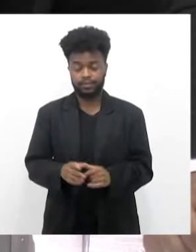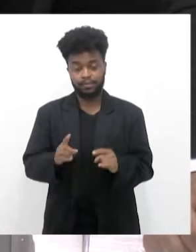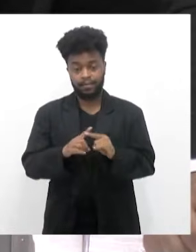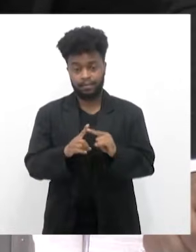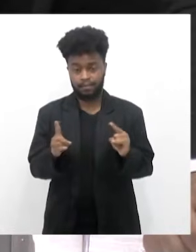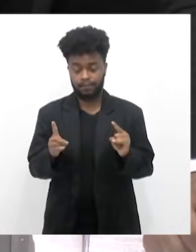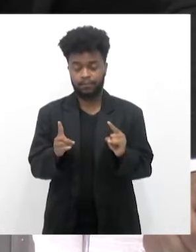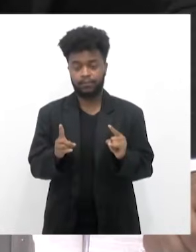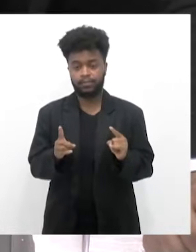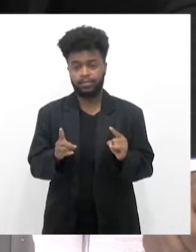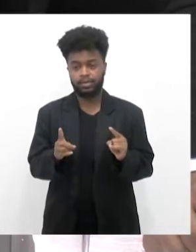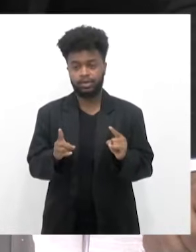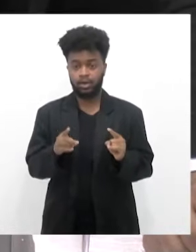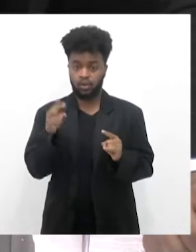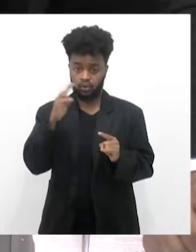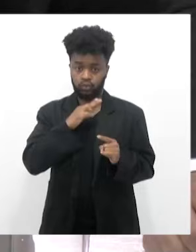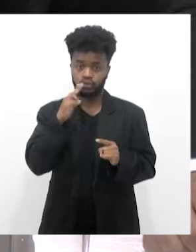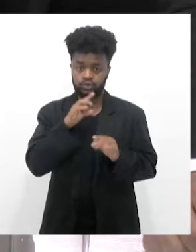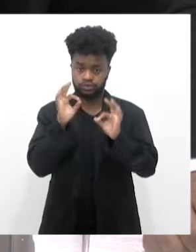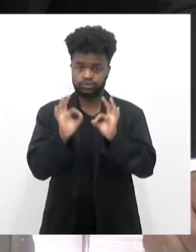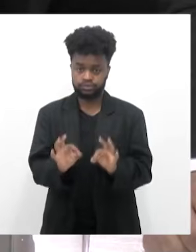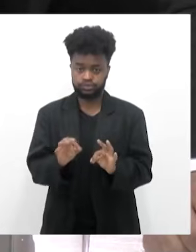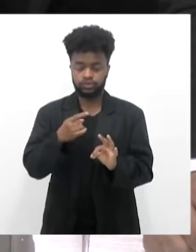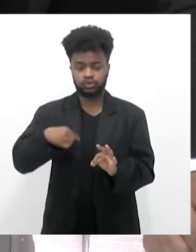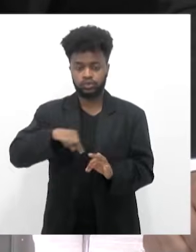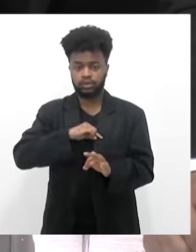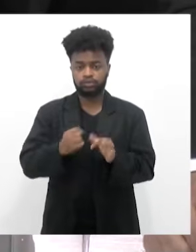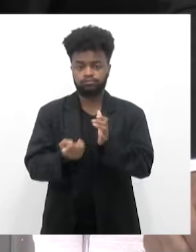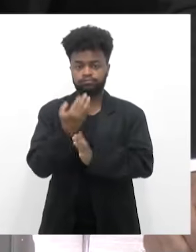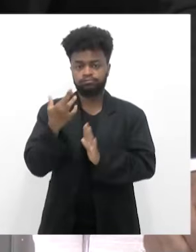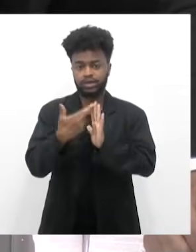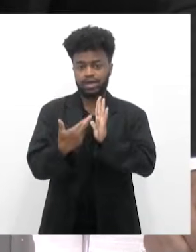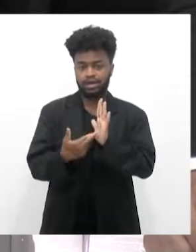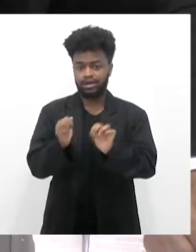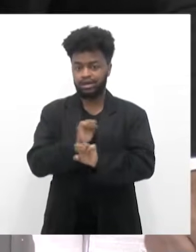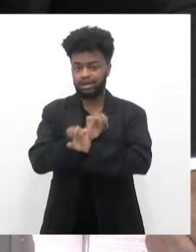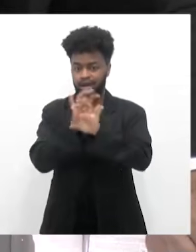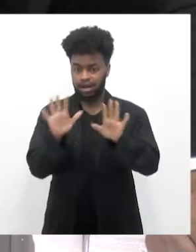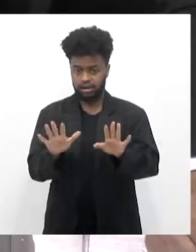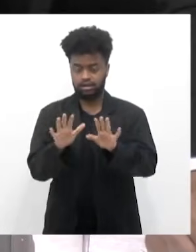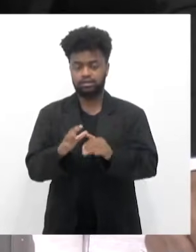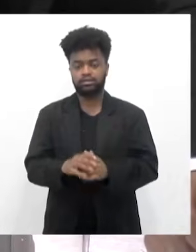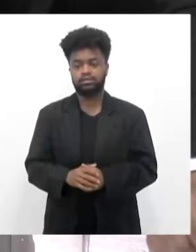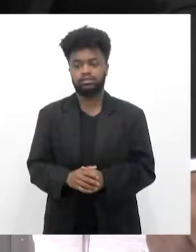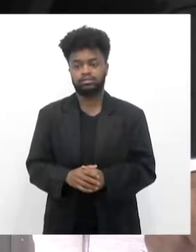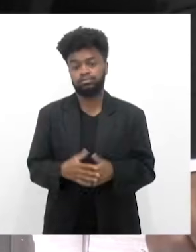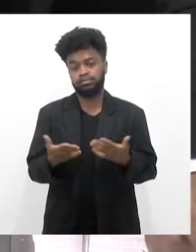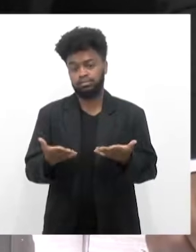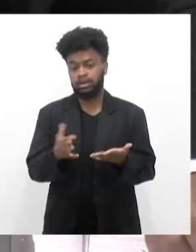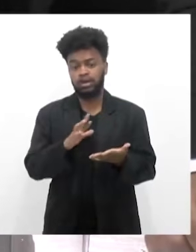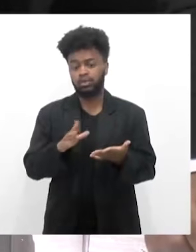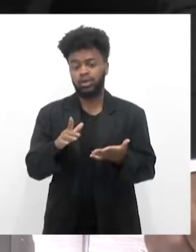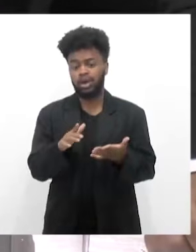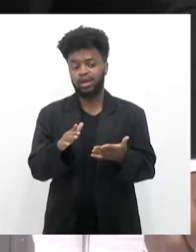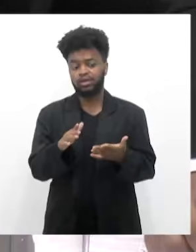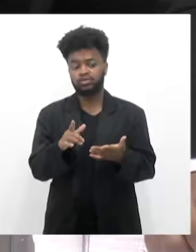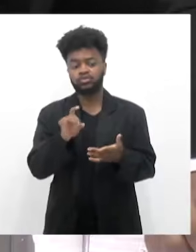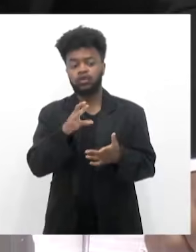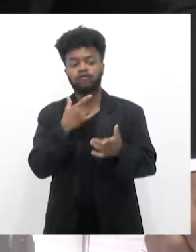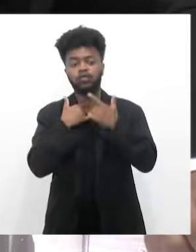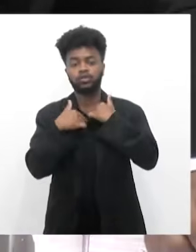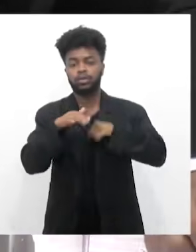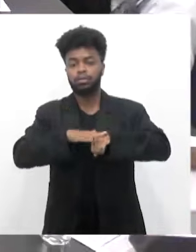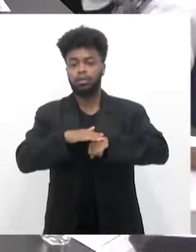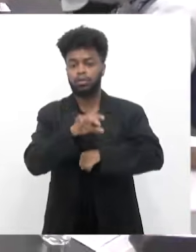maneira, é urgente nós termos uma regra clara e que não seja para conveniência. É o que a gente vai discutir